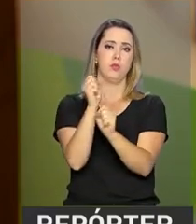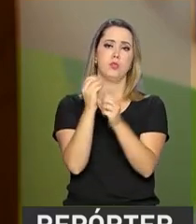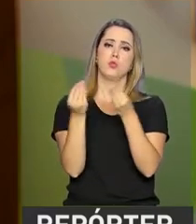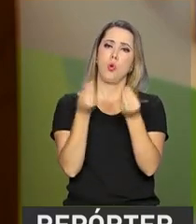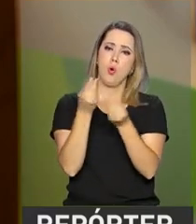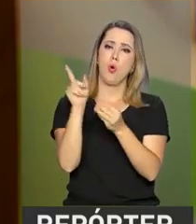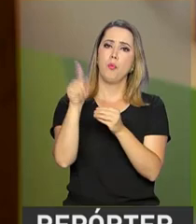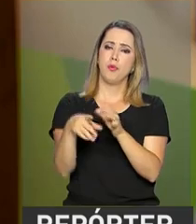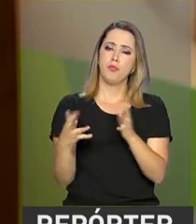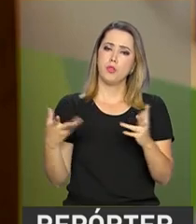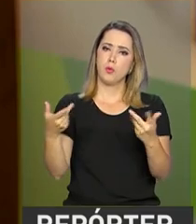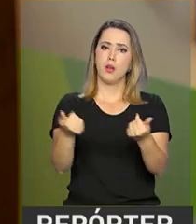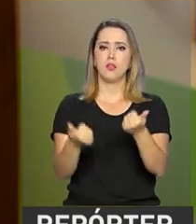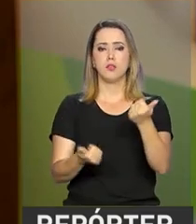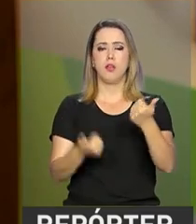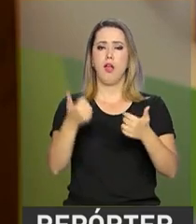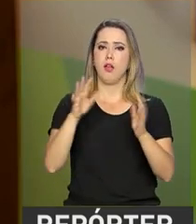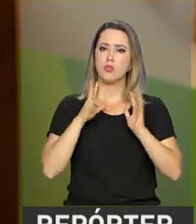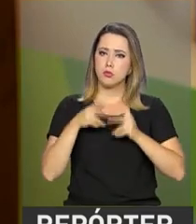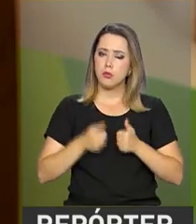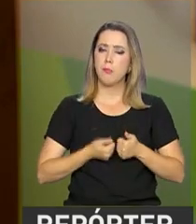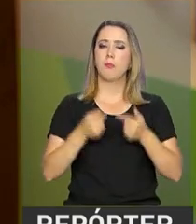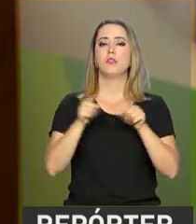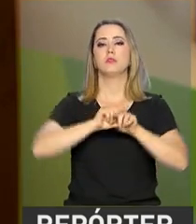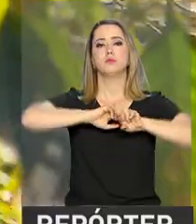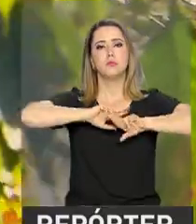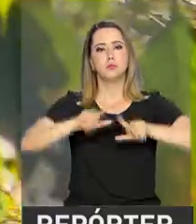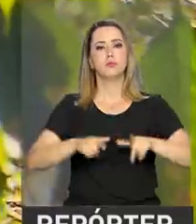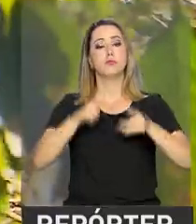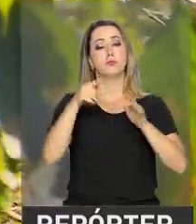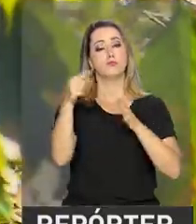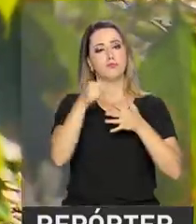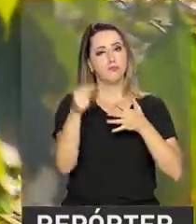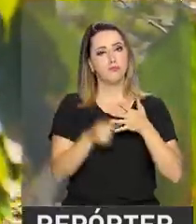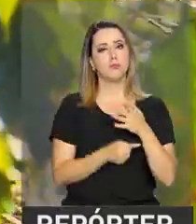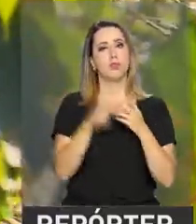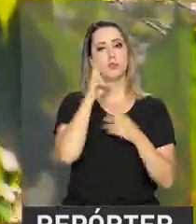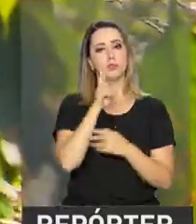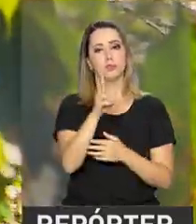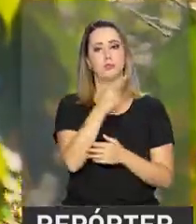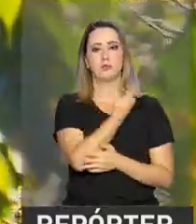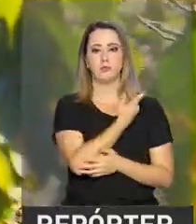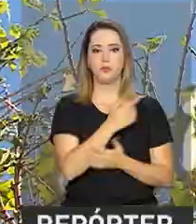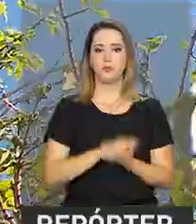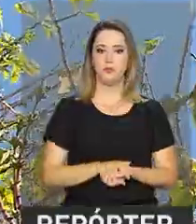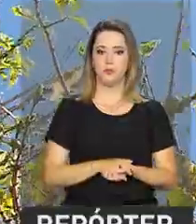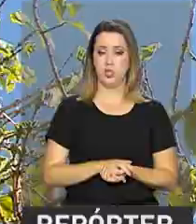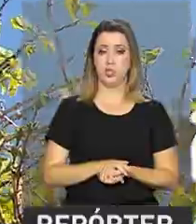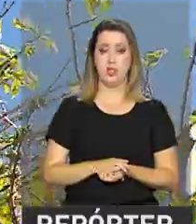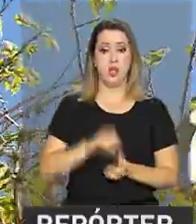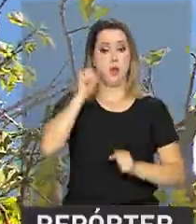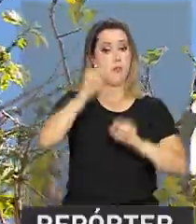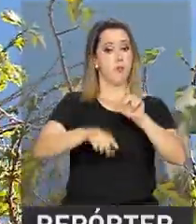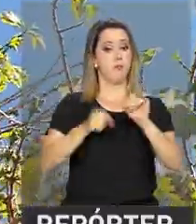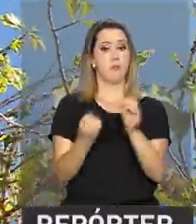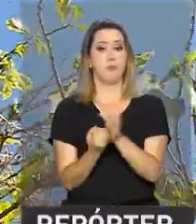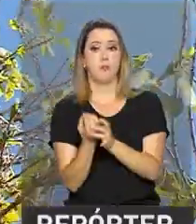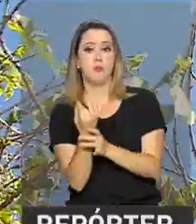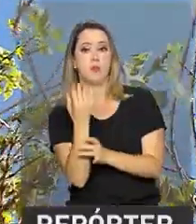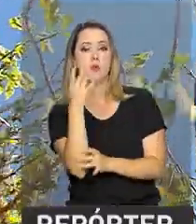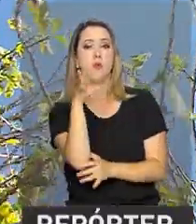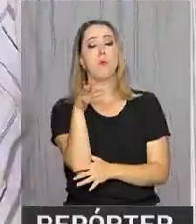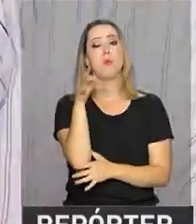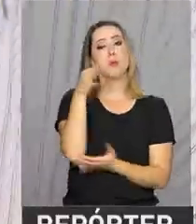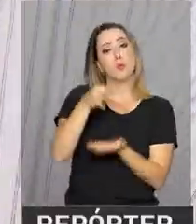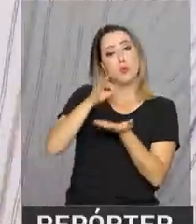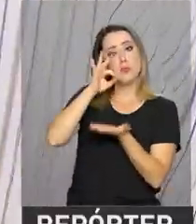de qualidade sanidade da produção brasileira carlos alberto é produtor de café mais de 15 anos além do café puro